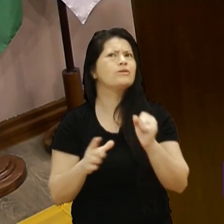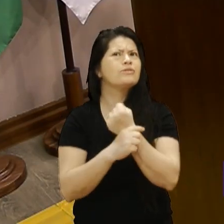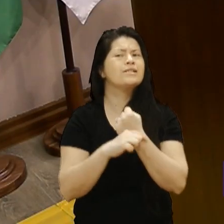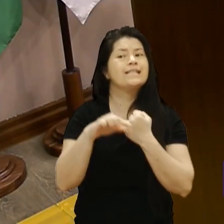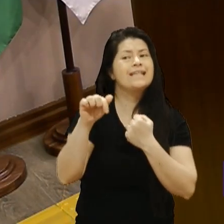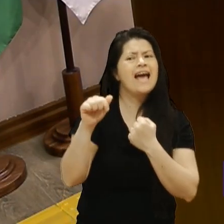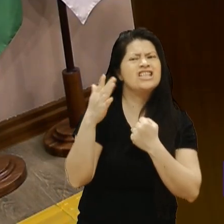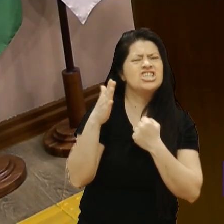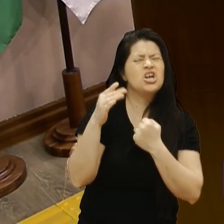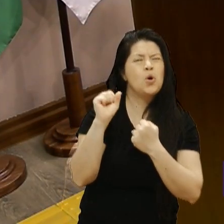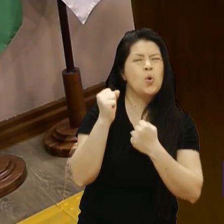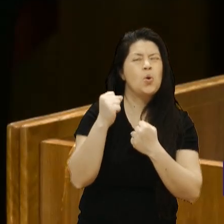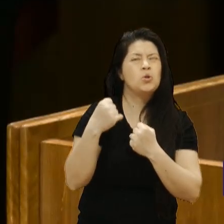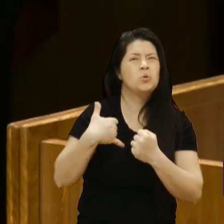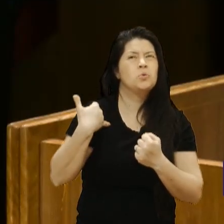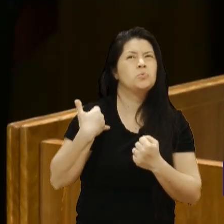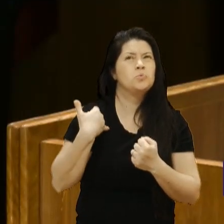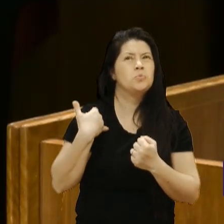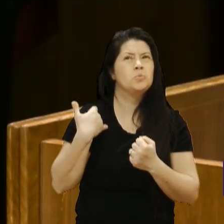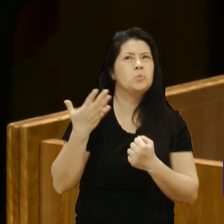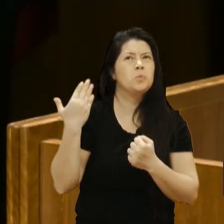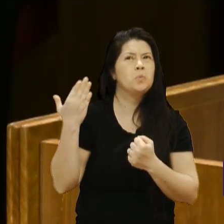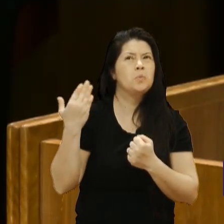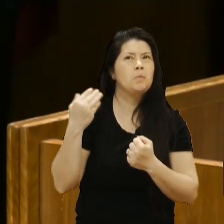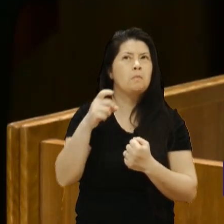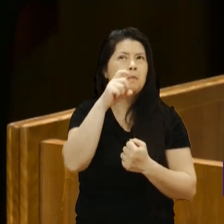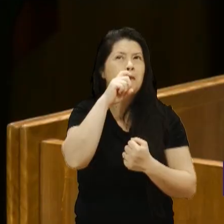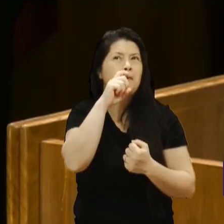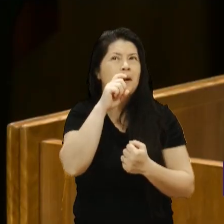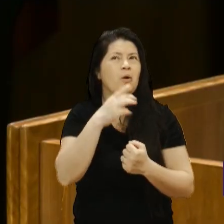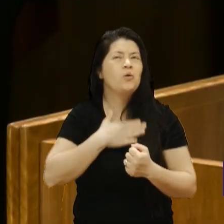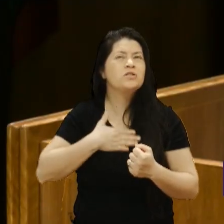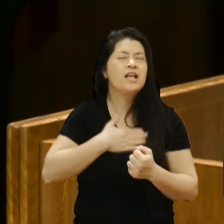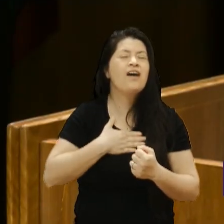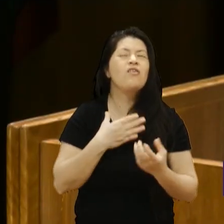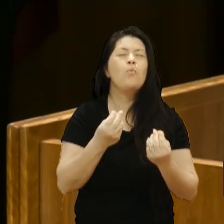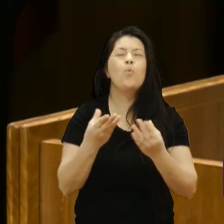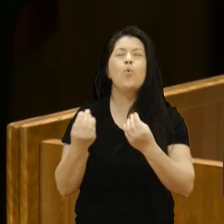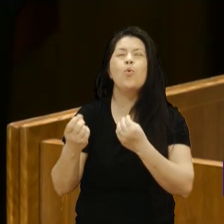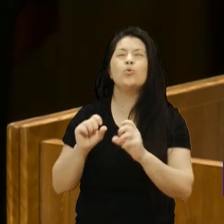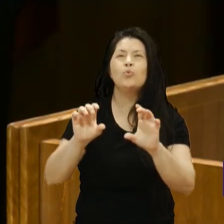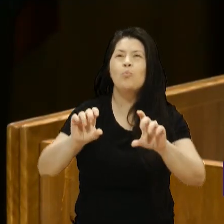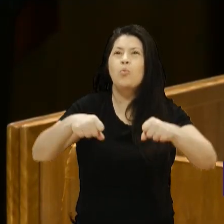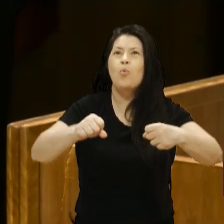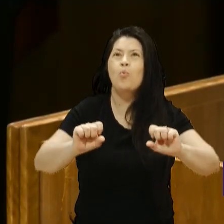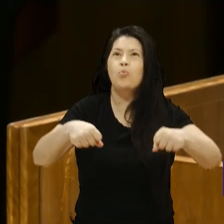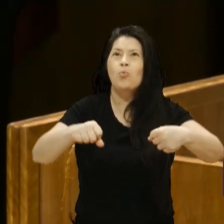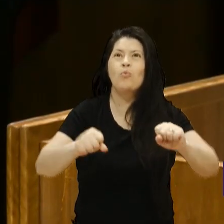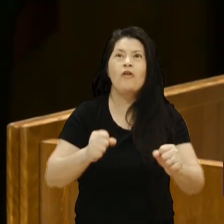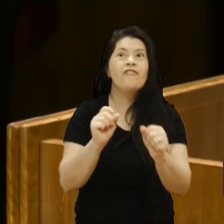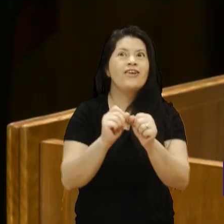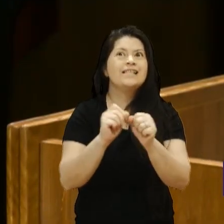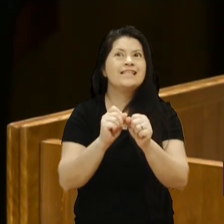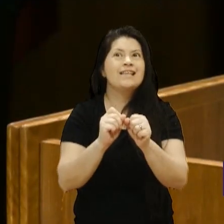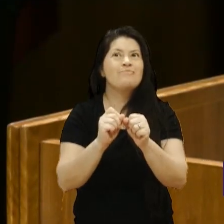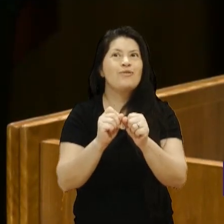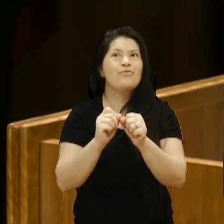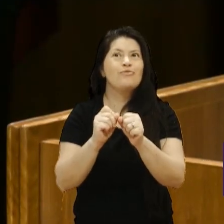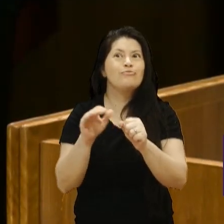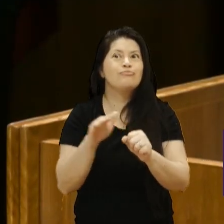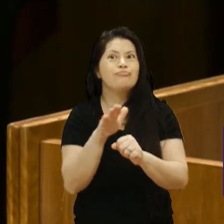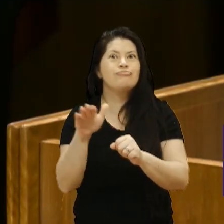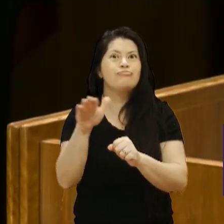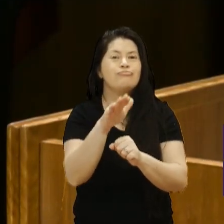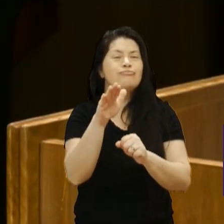uns 7, 8 anos, o meu pai gostava muito de moto, e nós fazíamos, Ragazon,